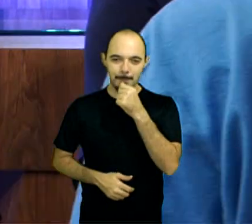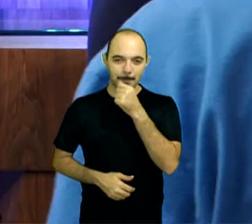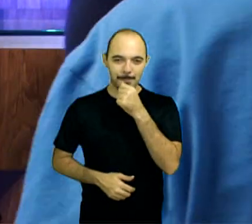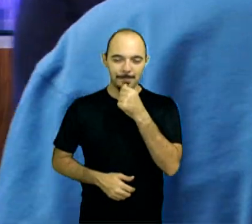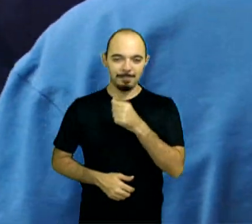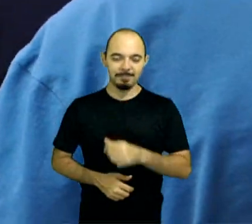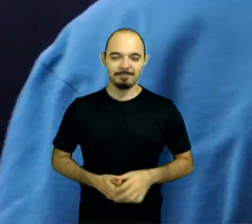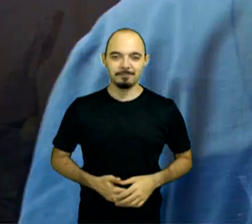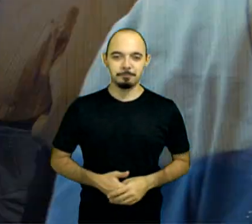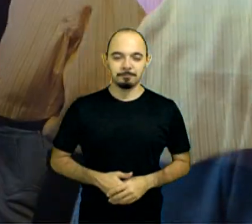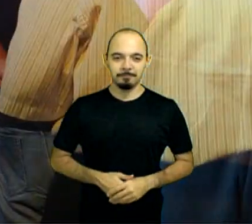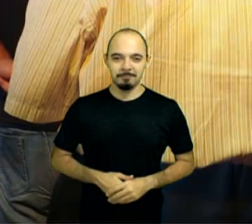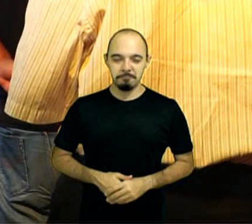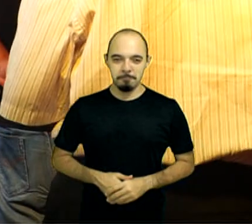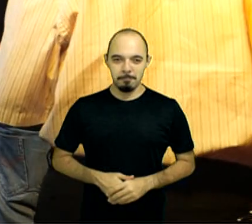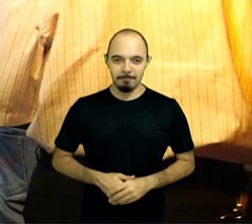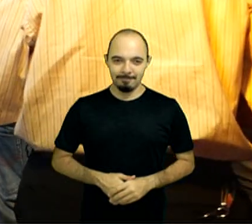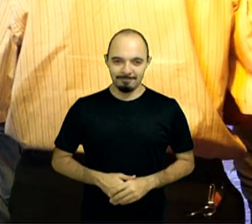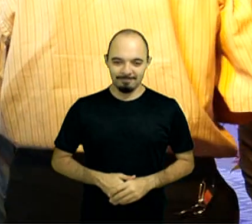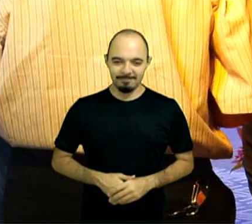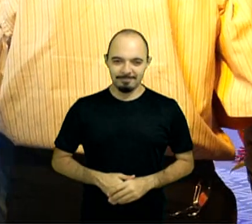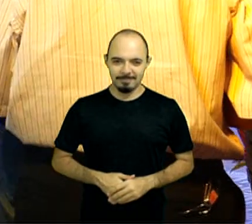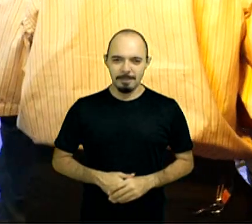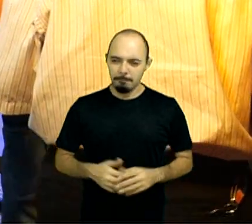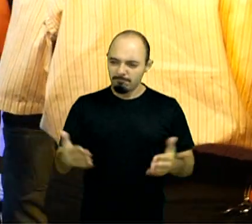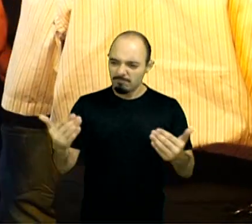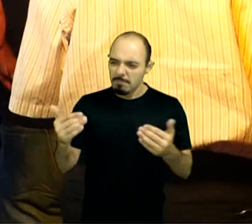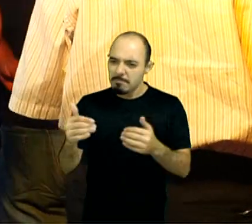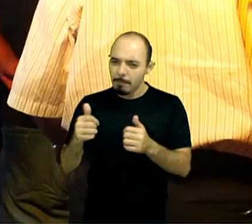Pode chegar mais perto. Vem cá.